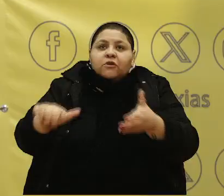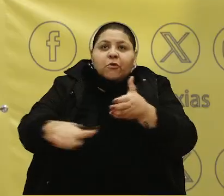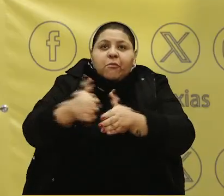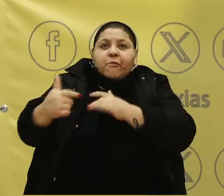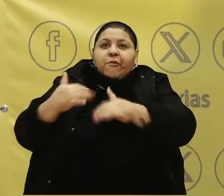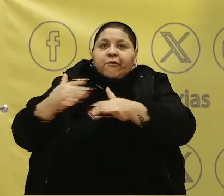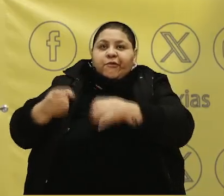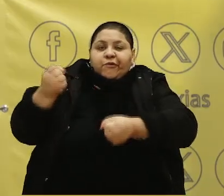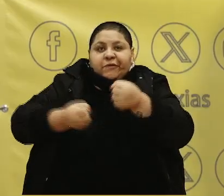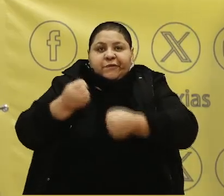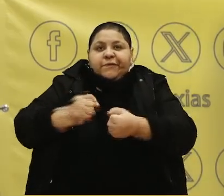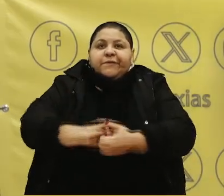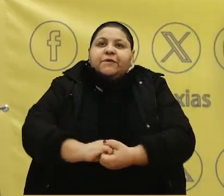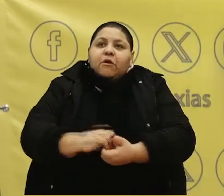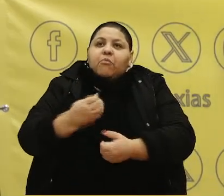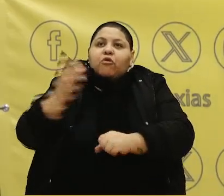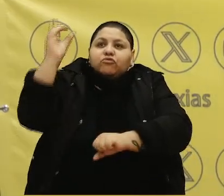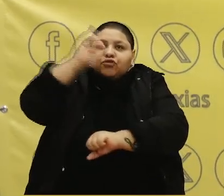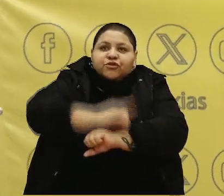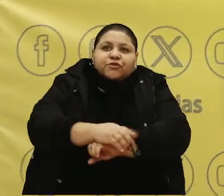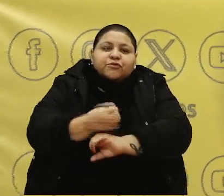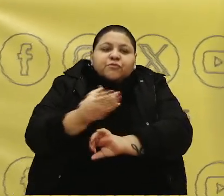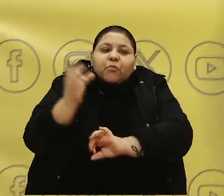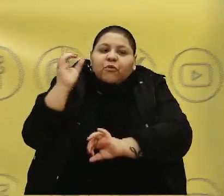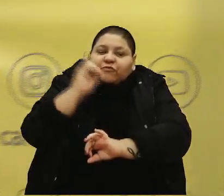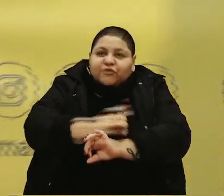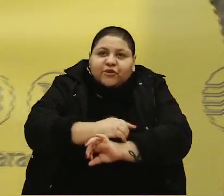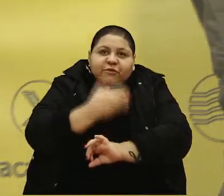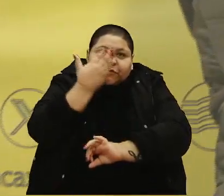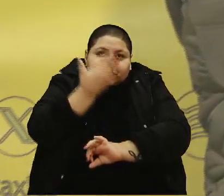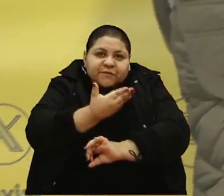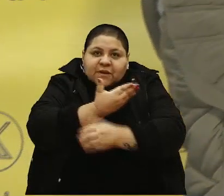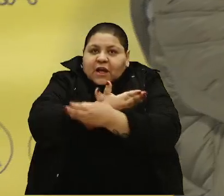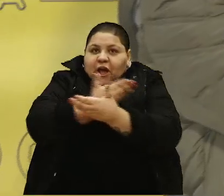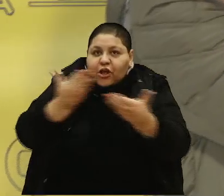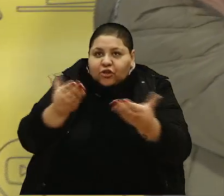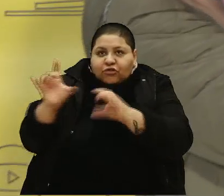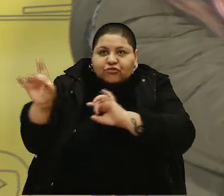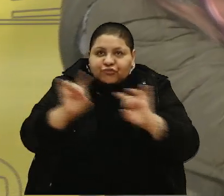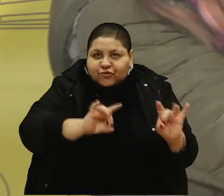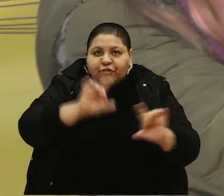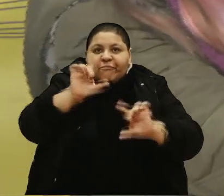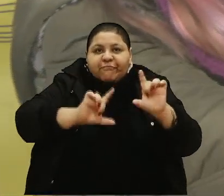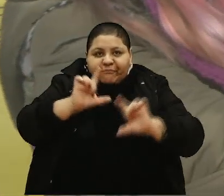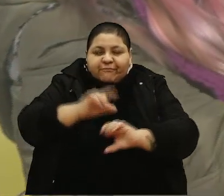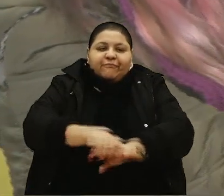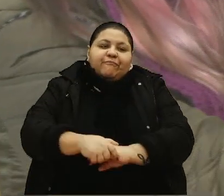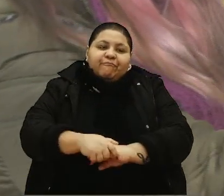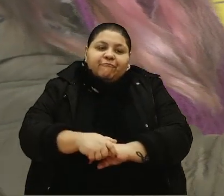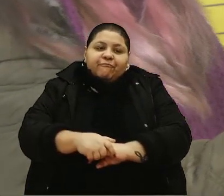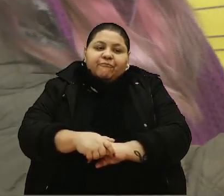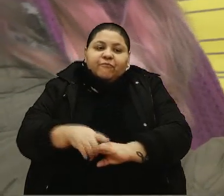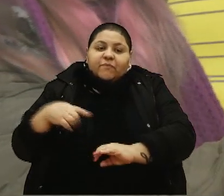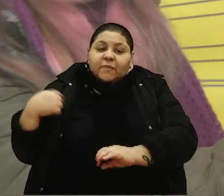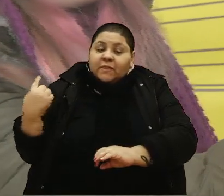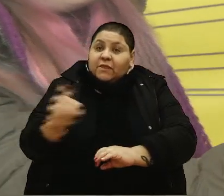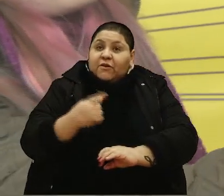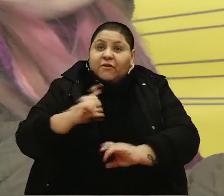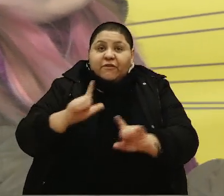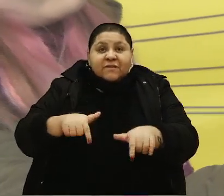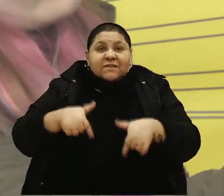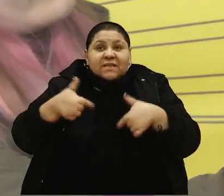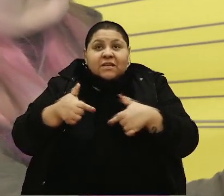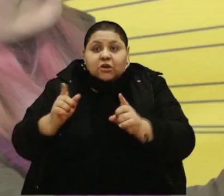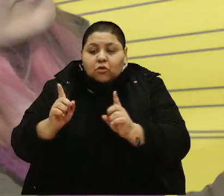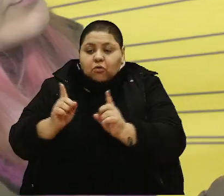de trânsito aqui em Caxias? Bom dia. Olá, bom dia a você, bom dia a todos que estão acompanhando a TV Câmara. Nós temos medidas a